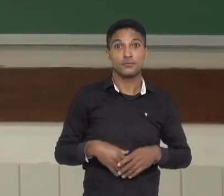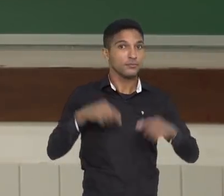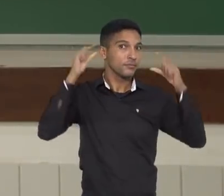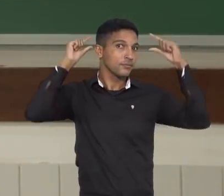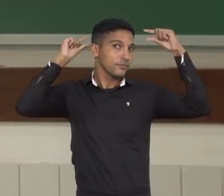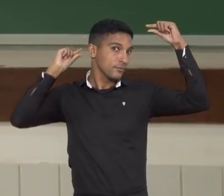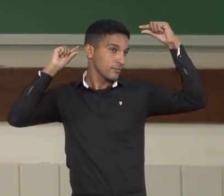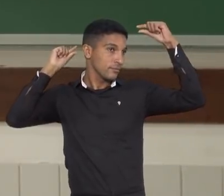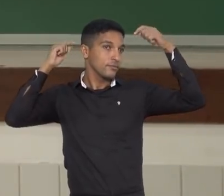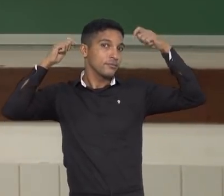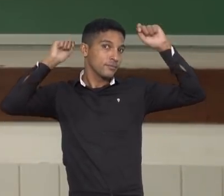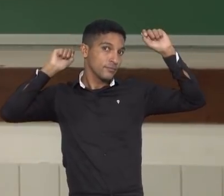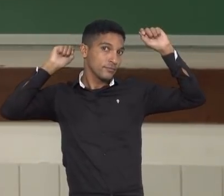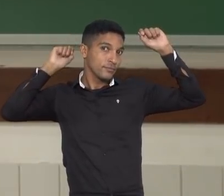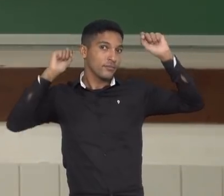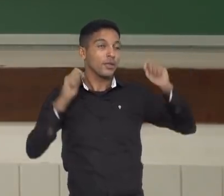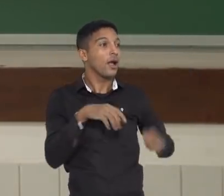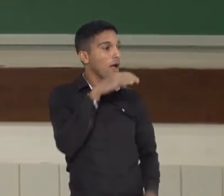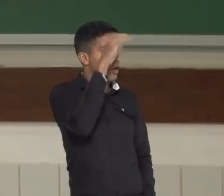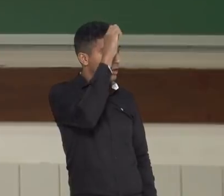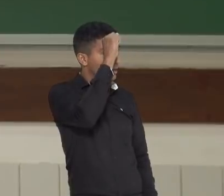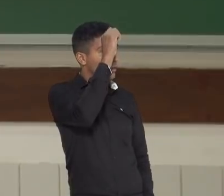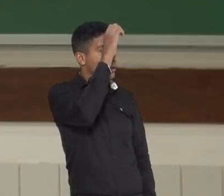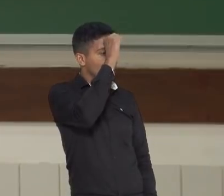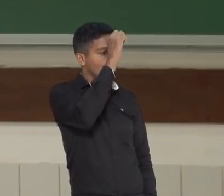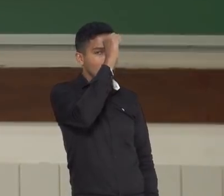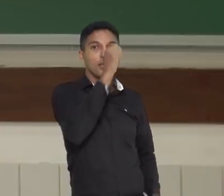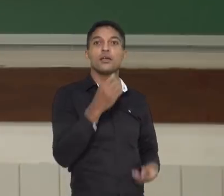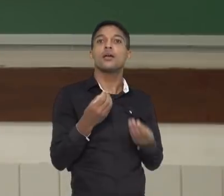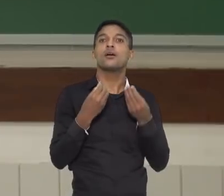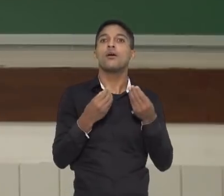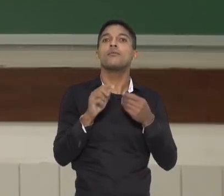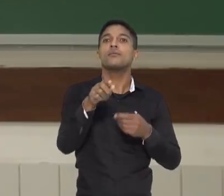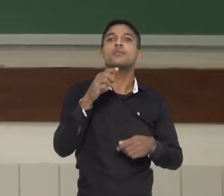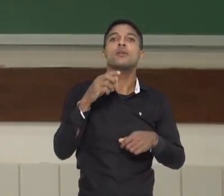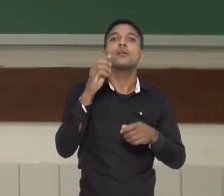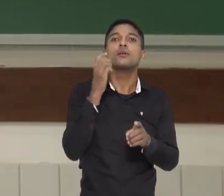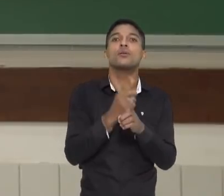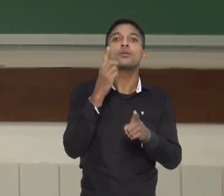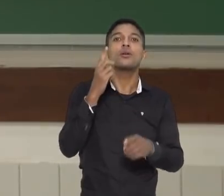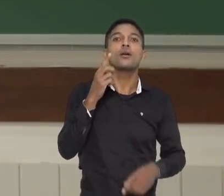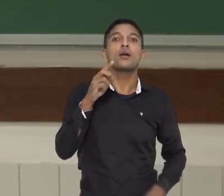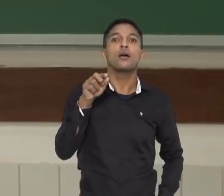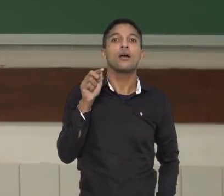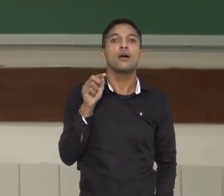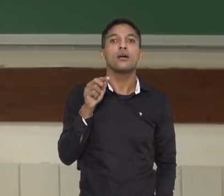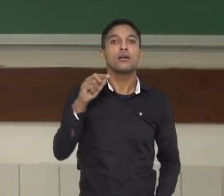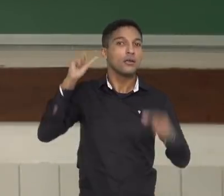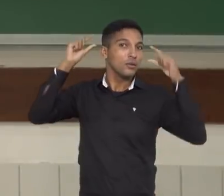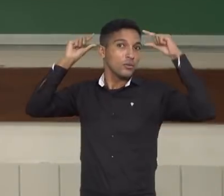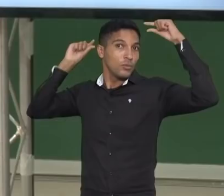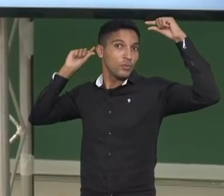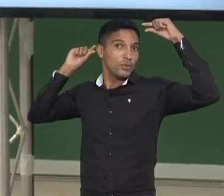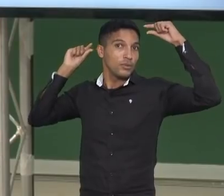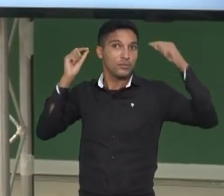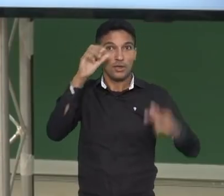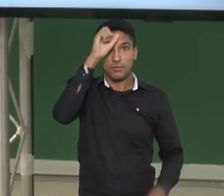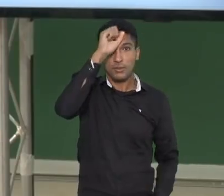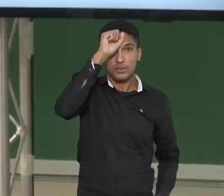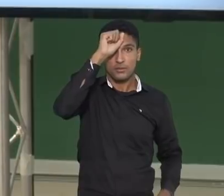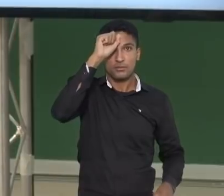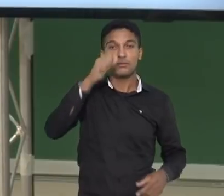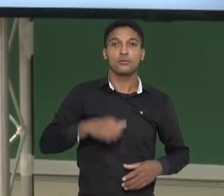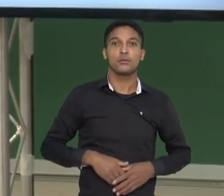príncipezinho, ele aprende. Como que eu sei que é isso que acontece aqui?